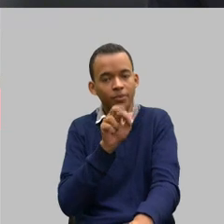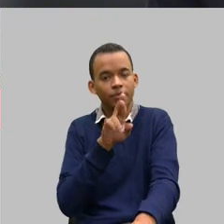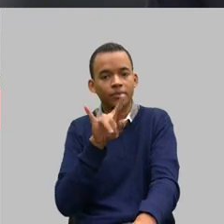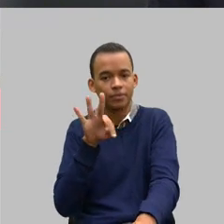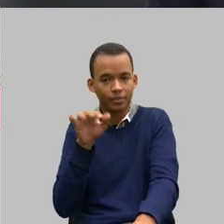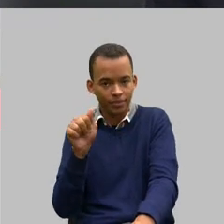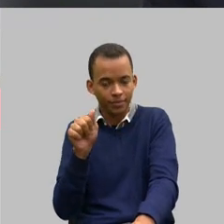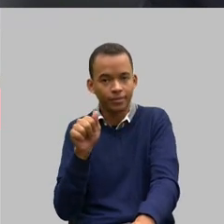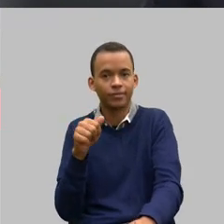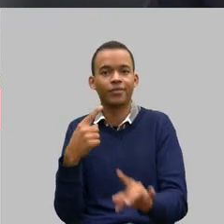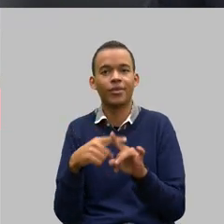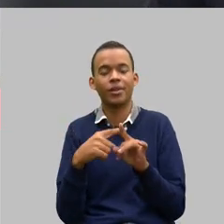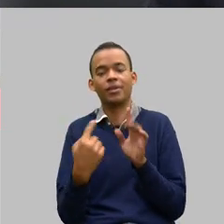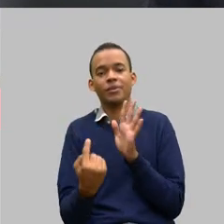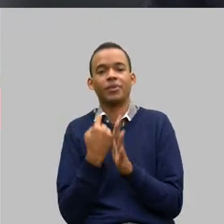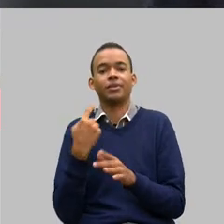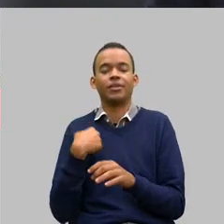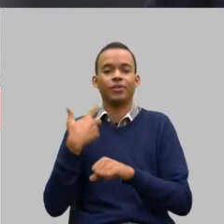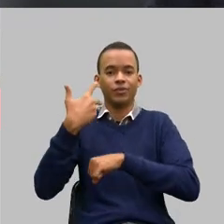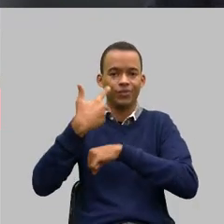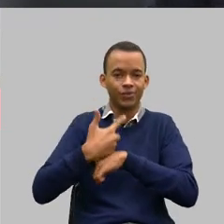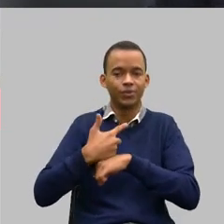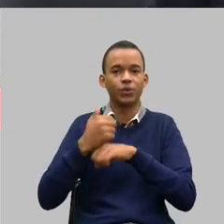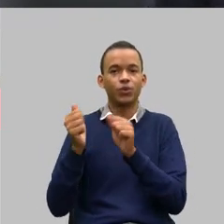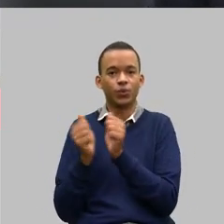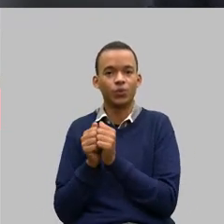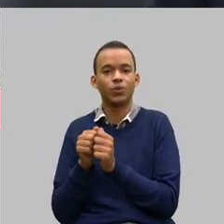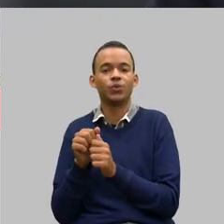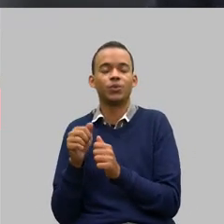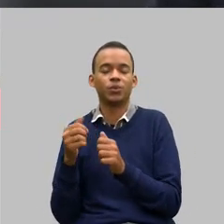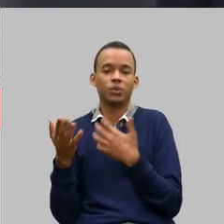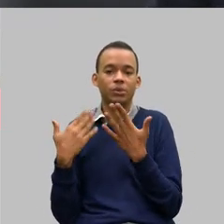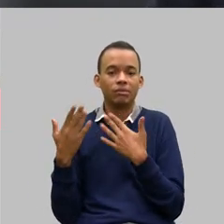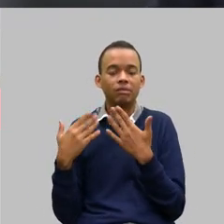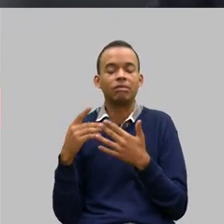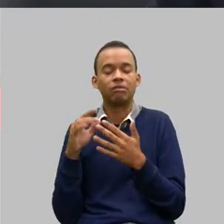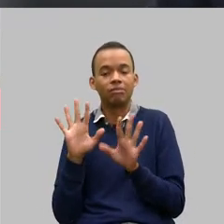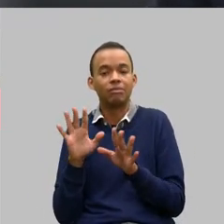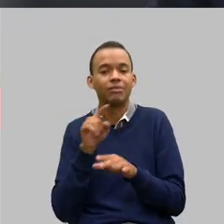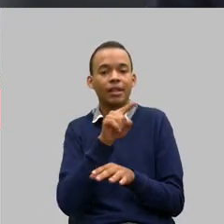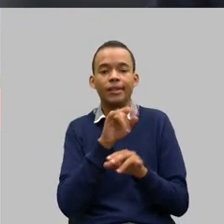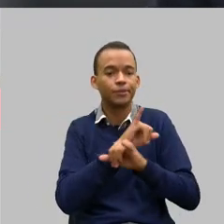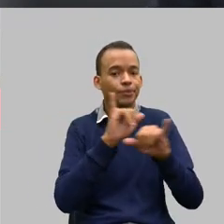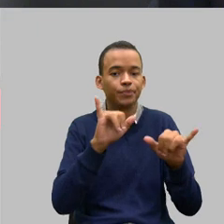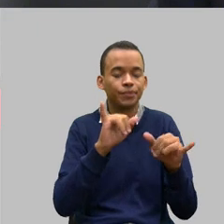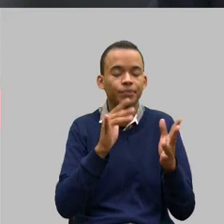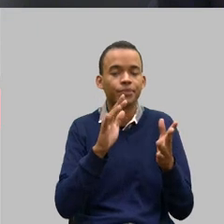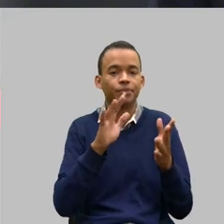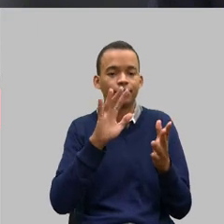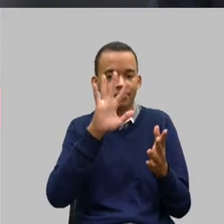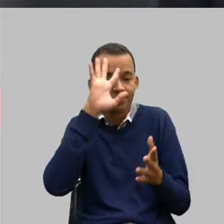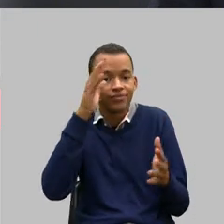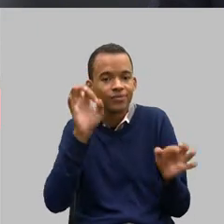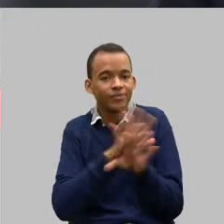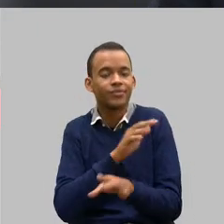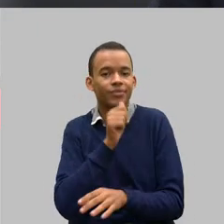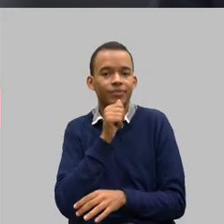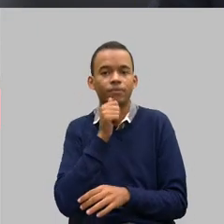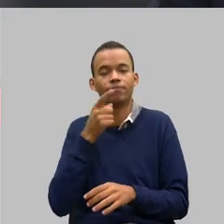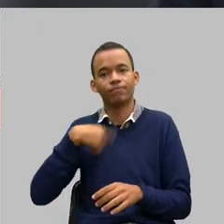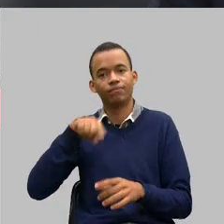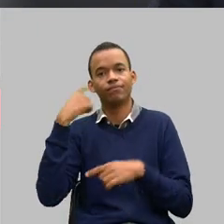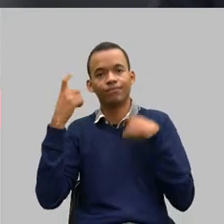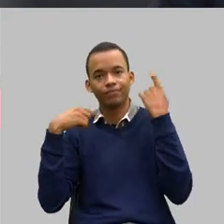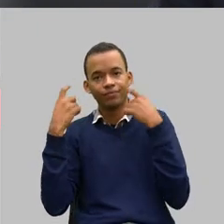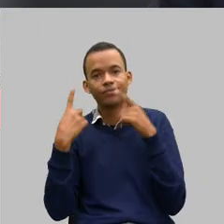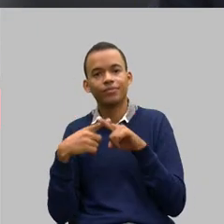assim thago você fez um vídeo junto do Rodrigo dizendo que ia resolver mas eu precisamos de um prazo nós estamos muito preocupado eu sei que com